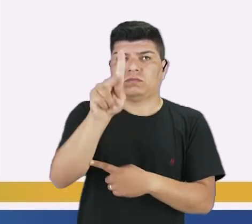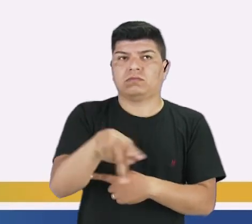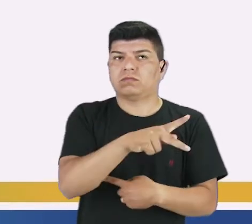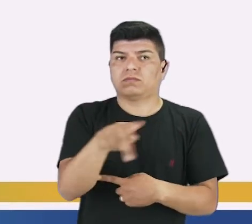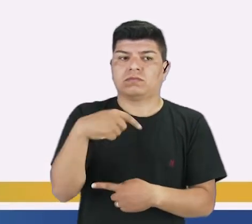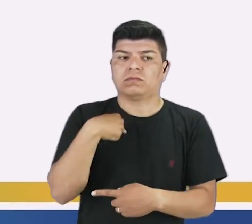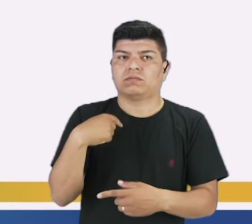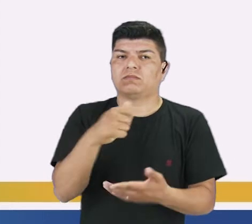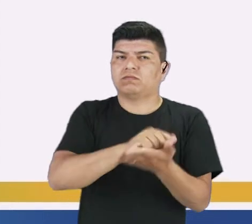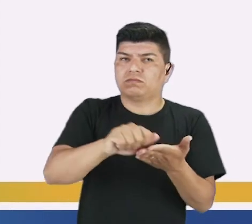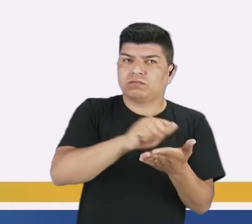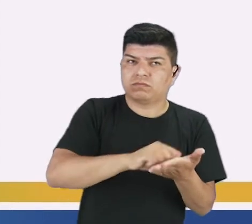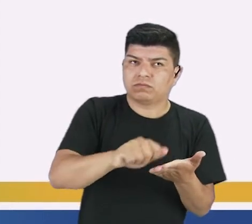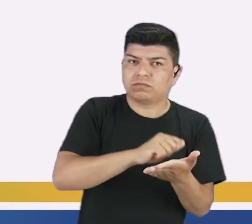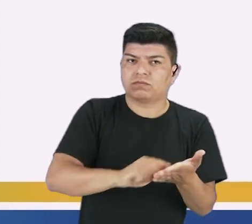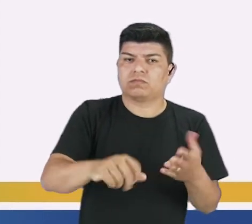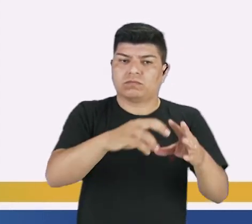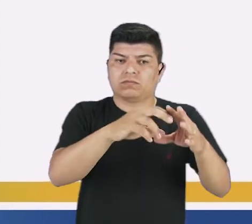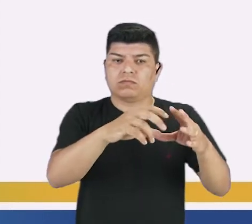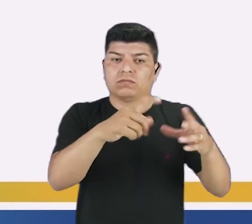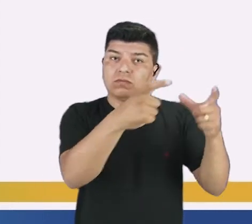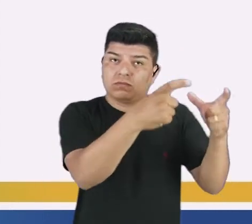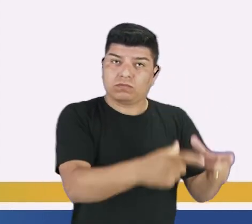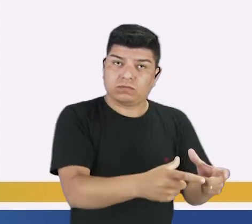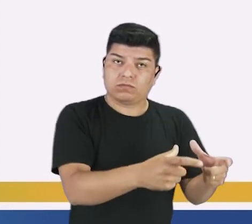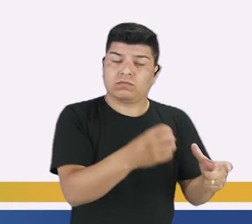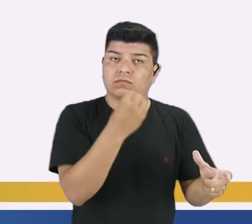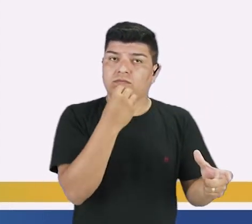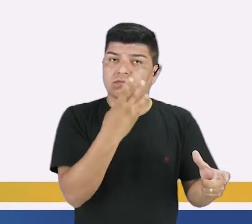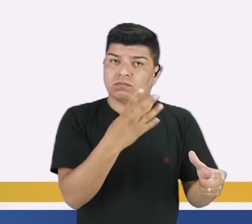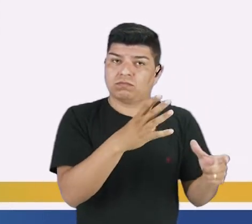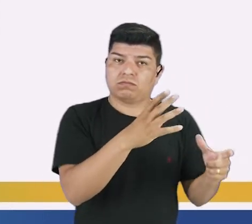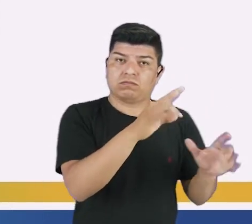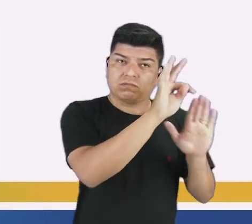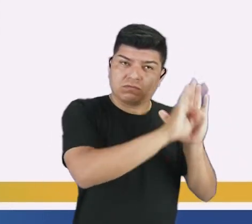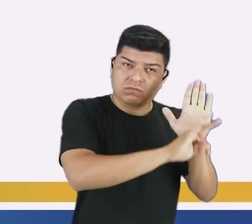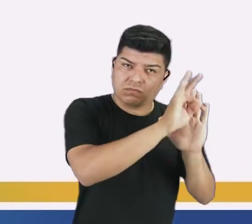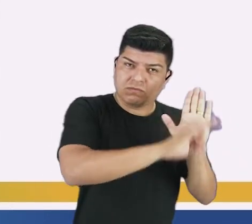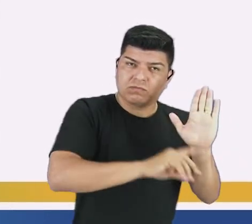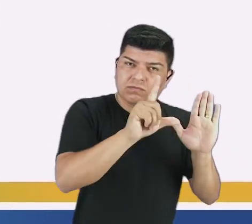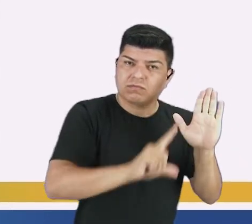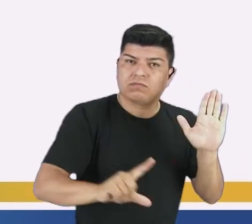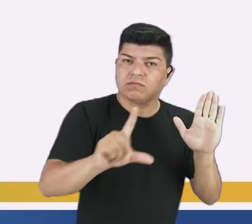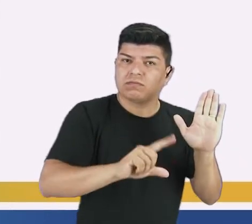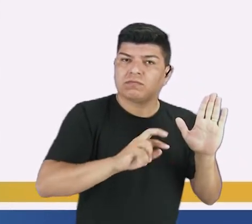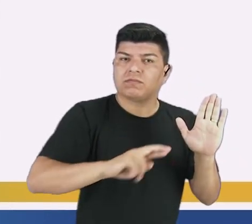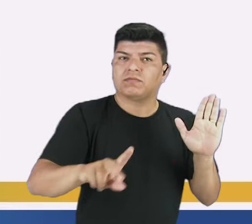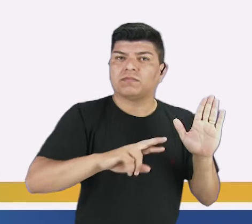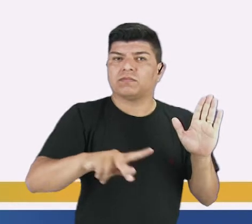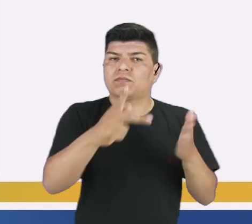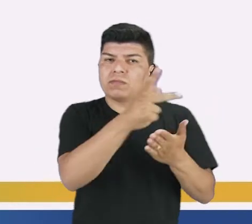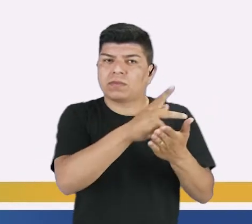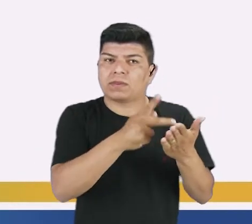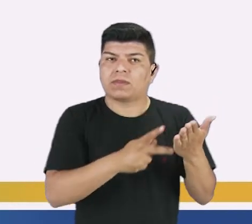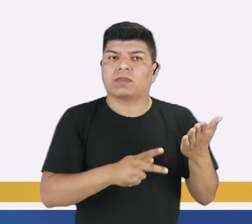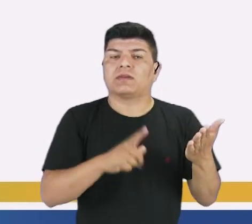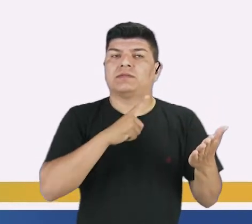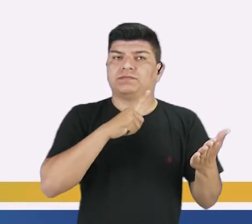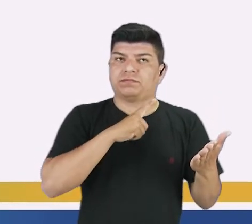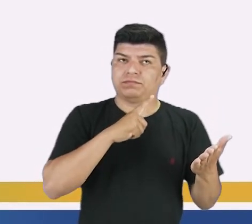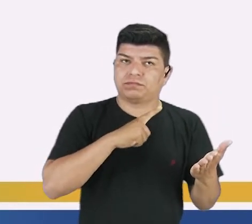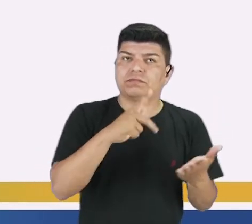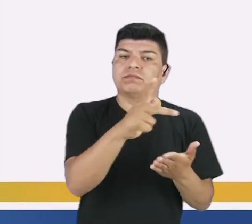escreviam, descrevendo a terra, então não era bem textos literários assim, com poemas e tal.